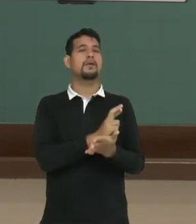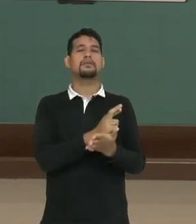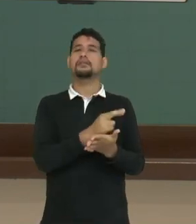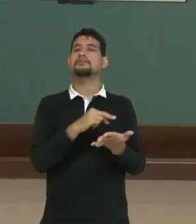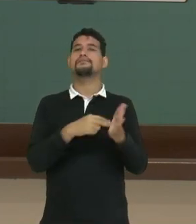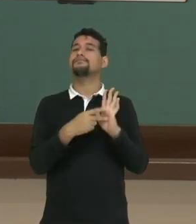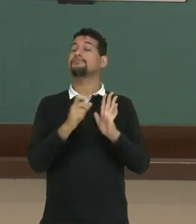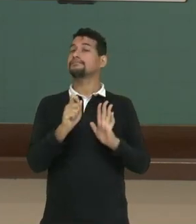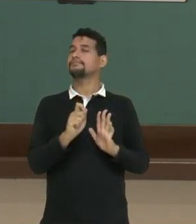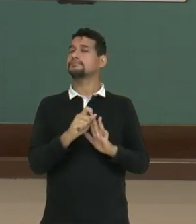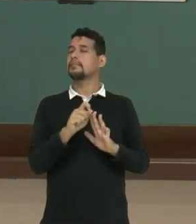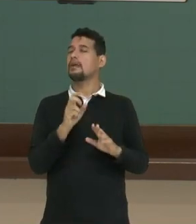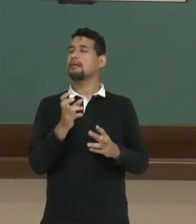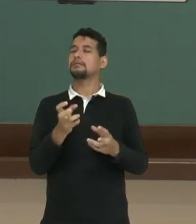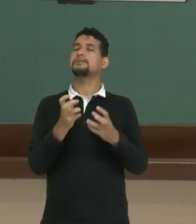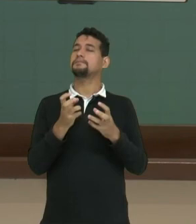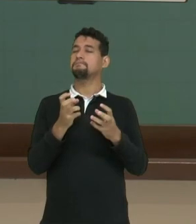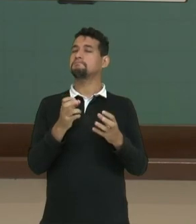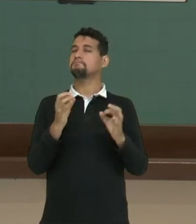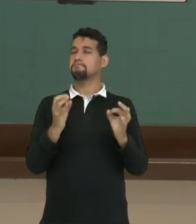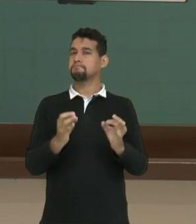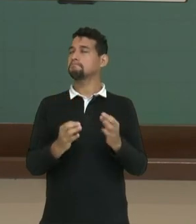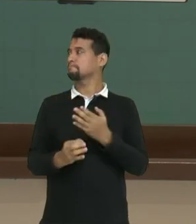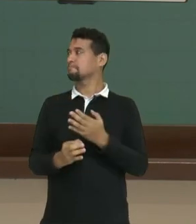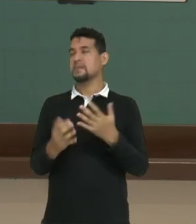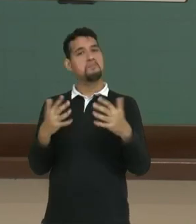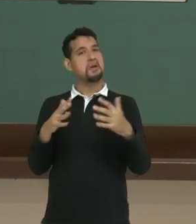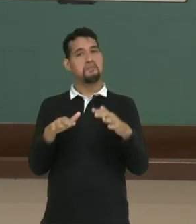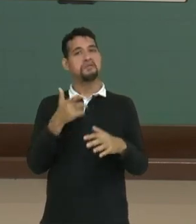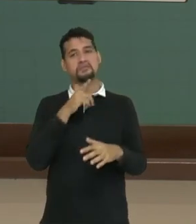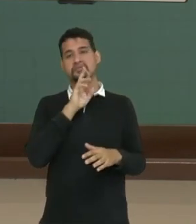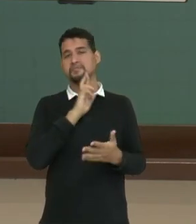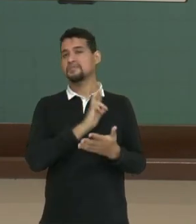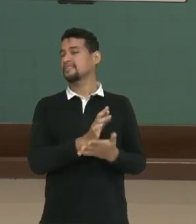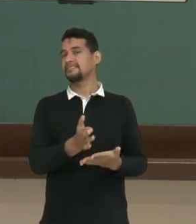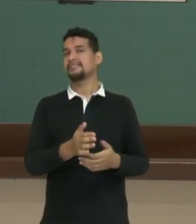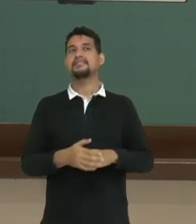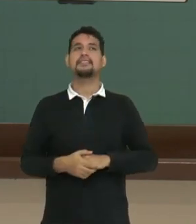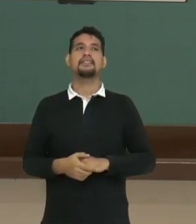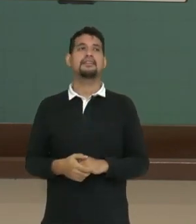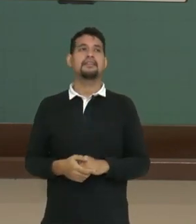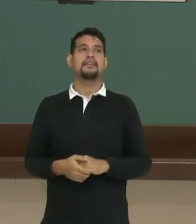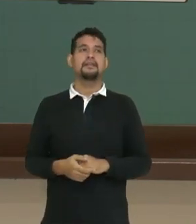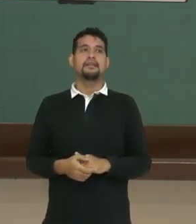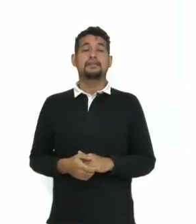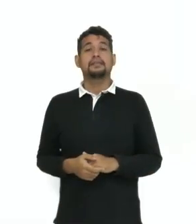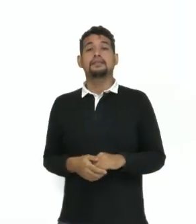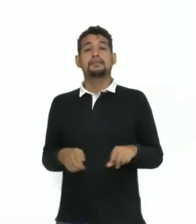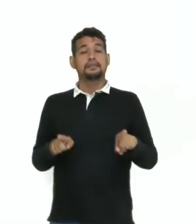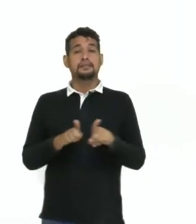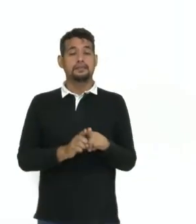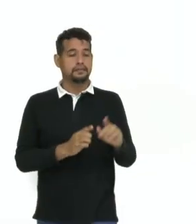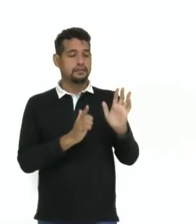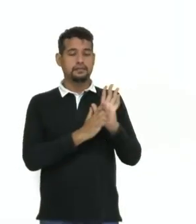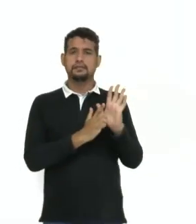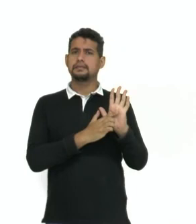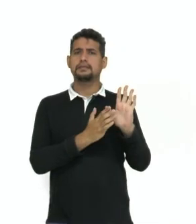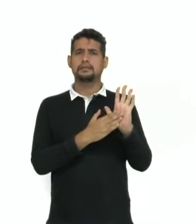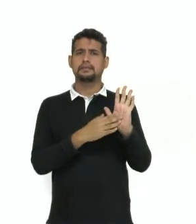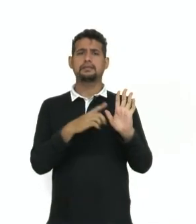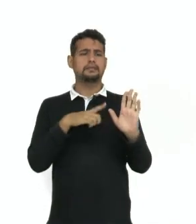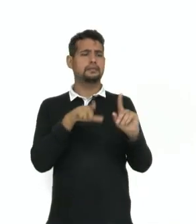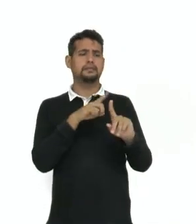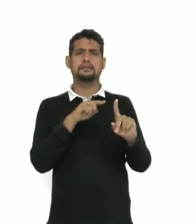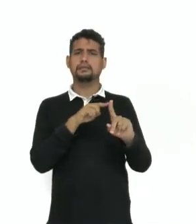encontro do que se esperava nesse enunciado, ok? Parabéns, portanto, né? Então, vejam, o cartaz de campanha, né, tem sua